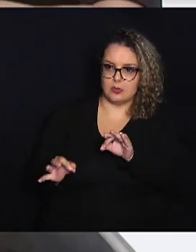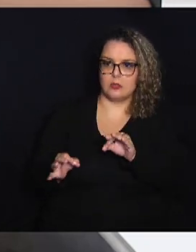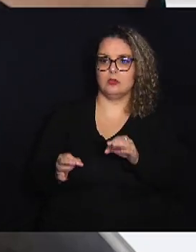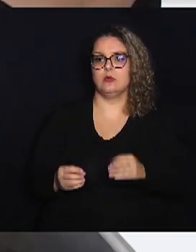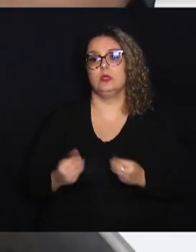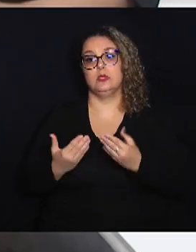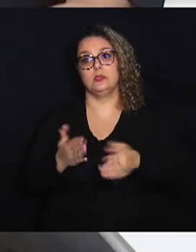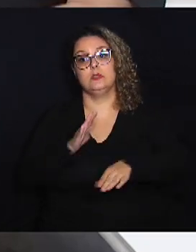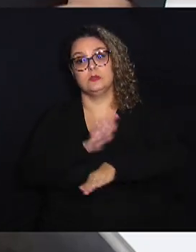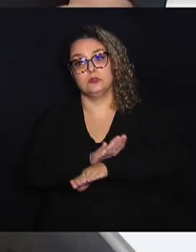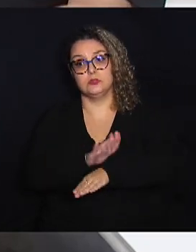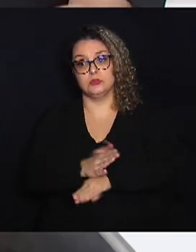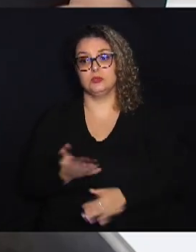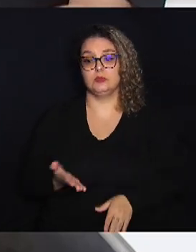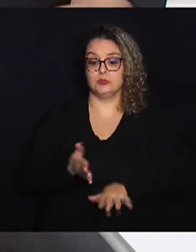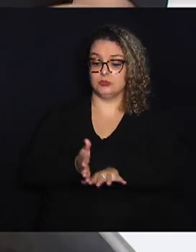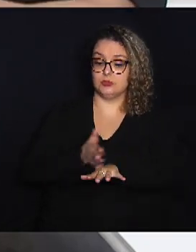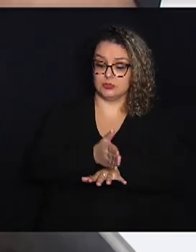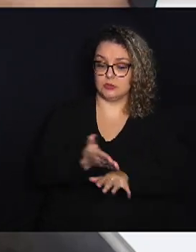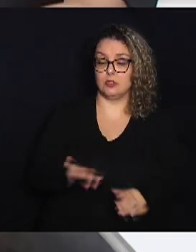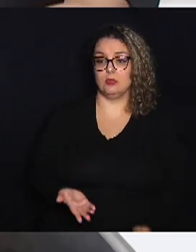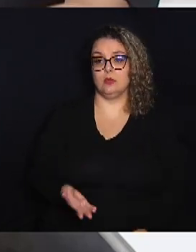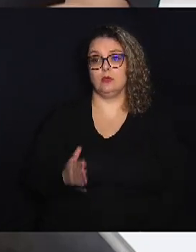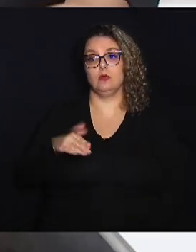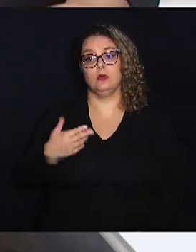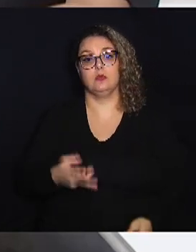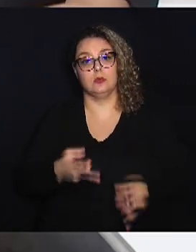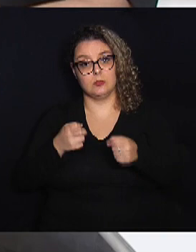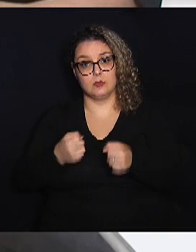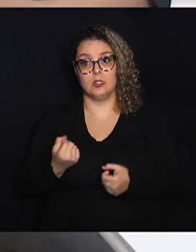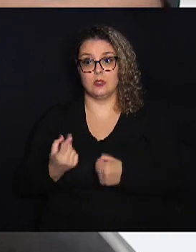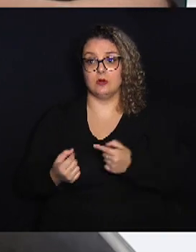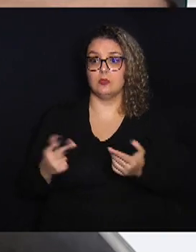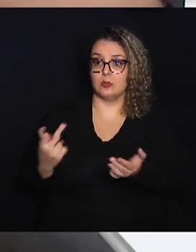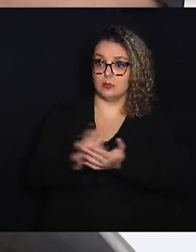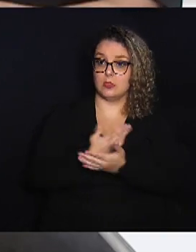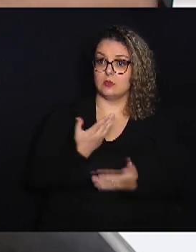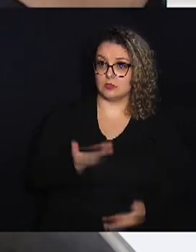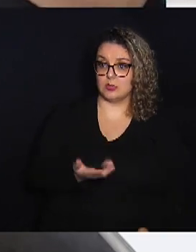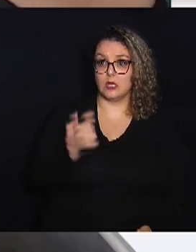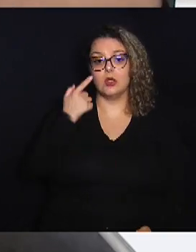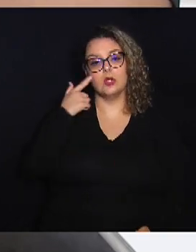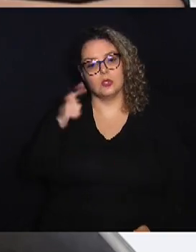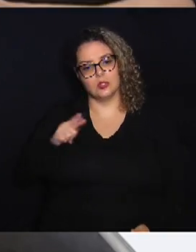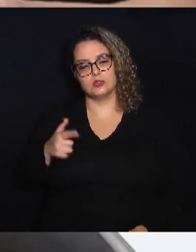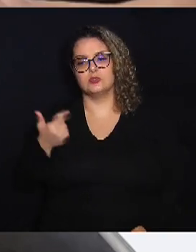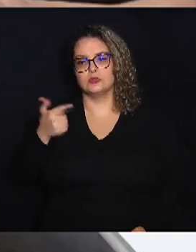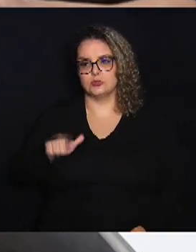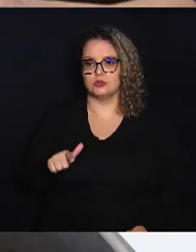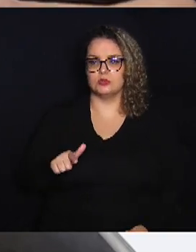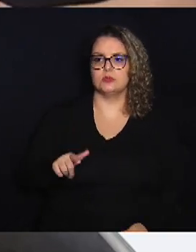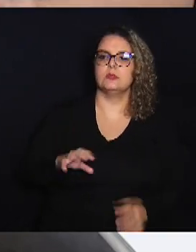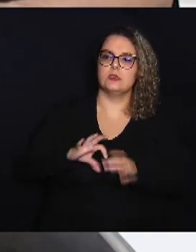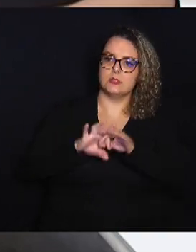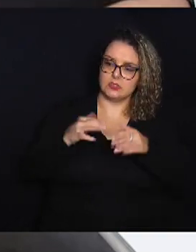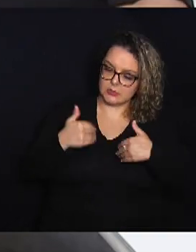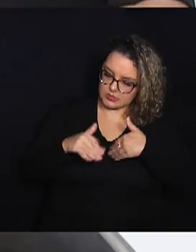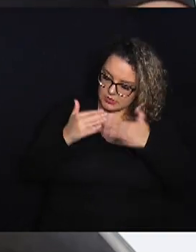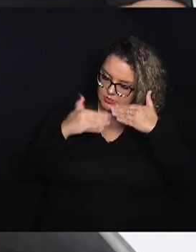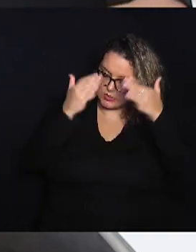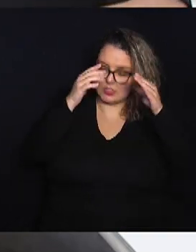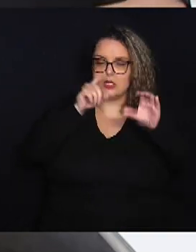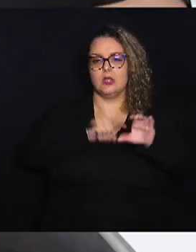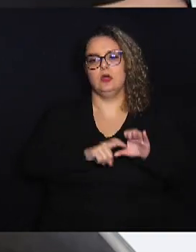ofertando ajuda, direcionando para a gente perceber algum equívoco deles ali. Claro que, novamente, deixa eles construírem autonomia,